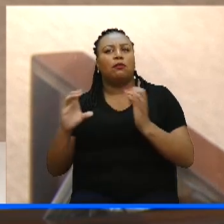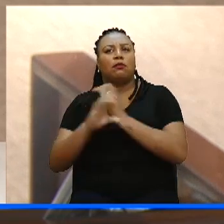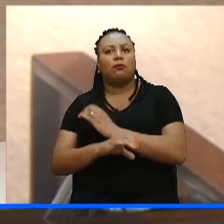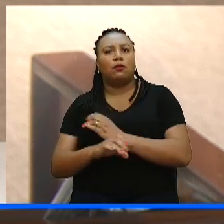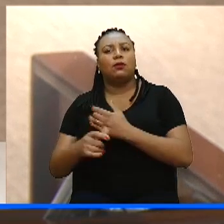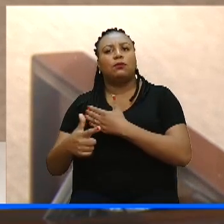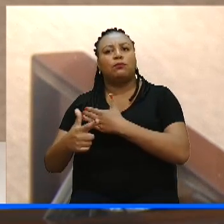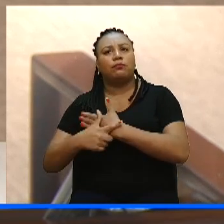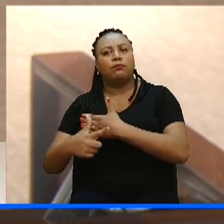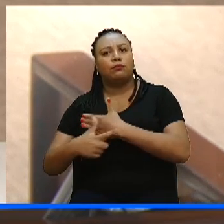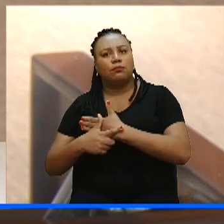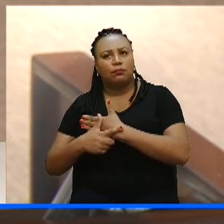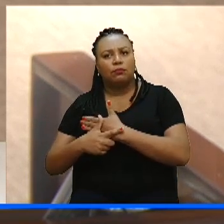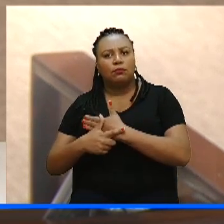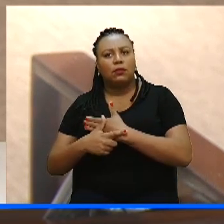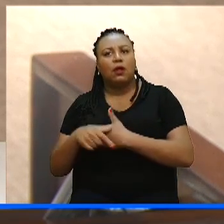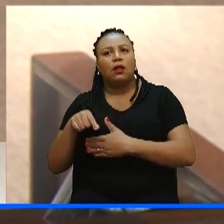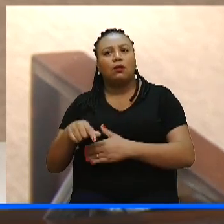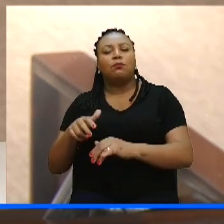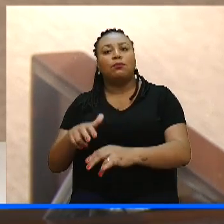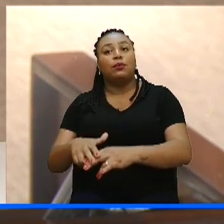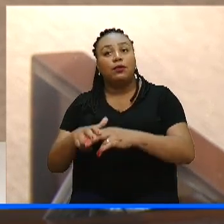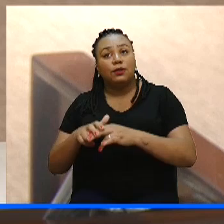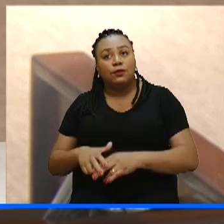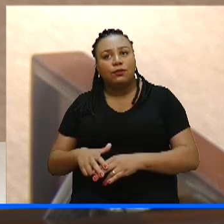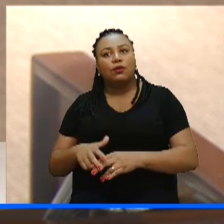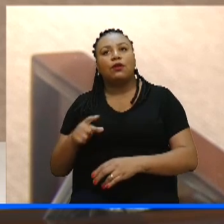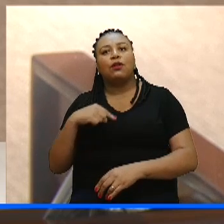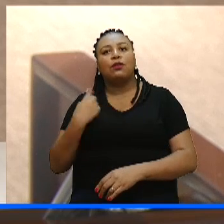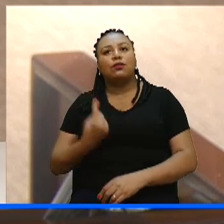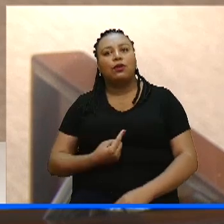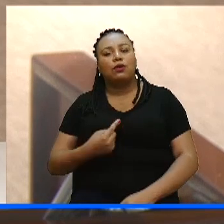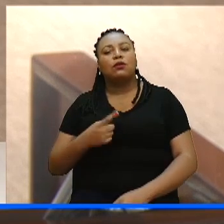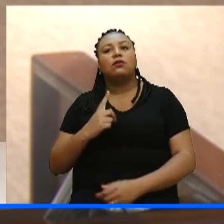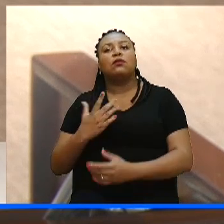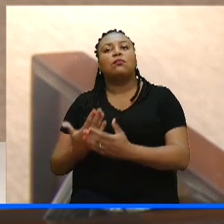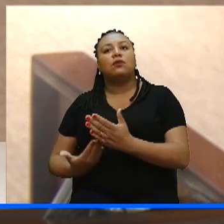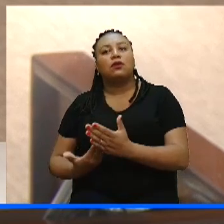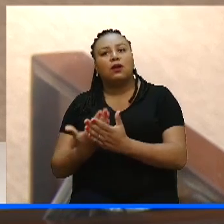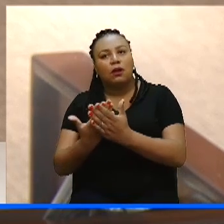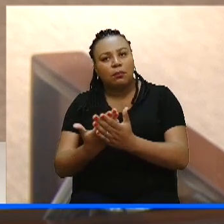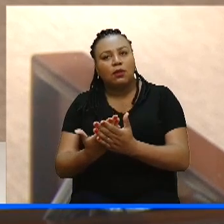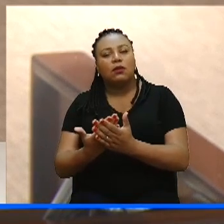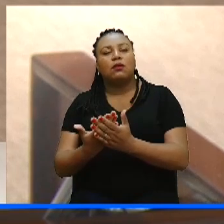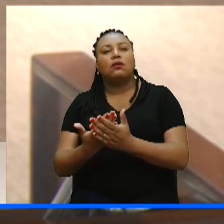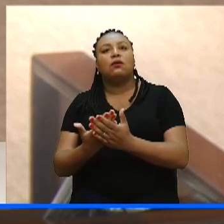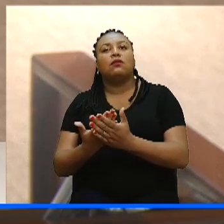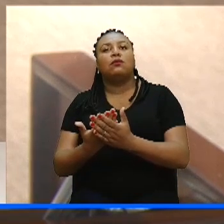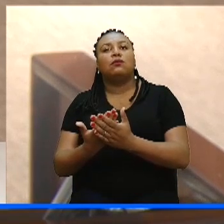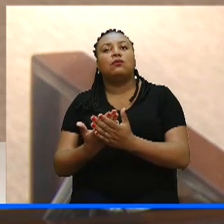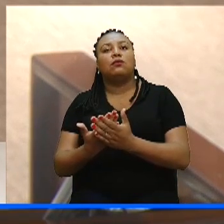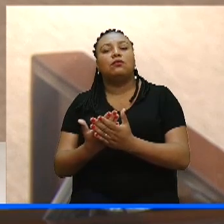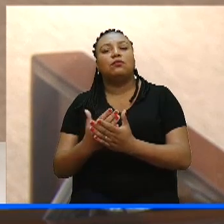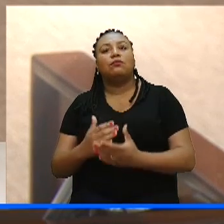seu papel e neste caso nós estamos encaminhando no nosso